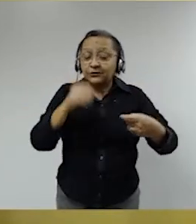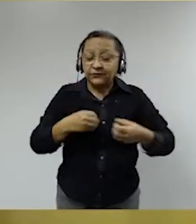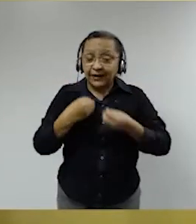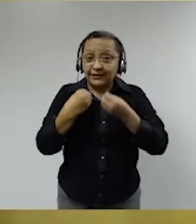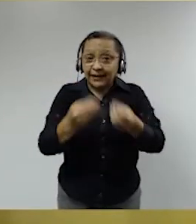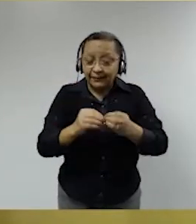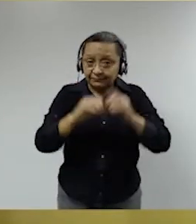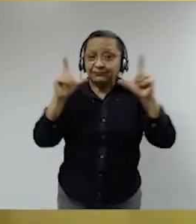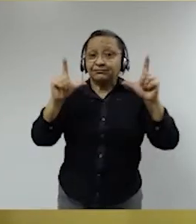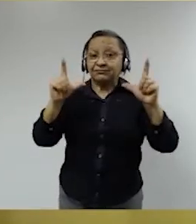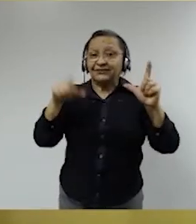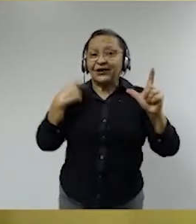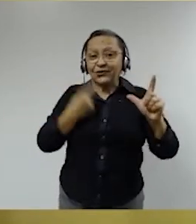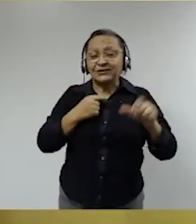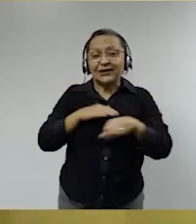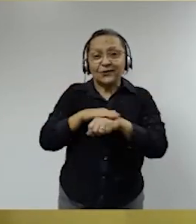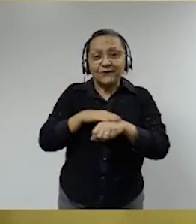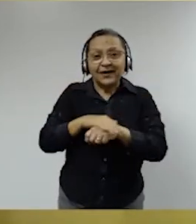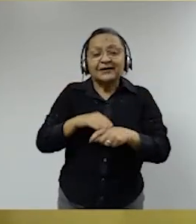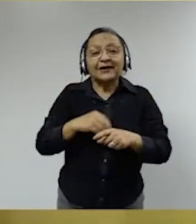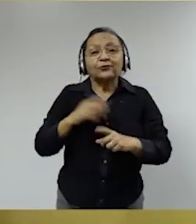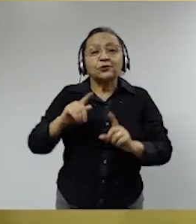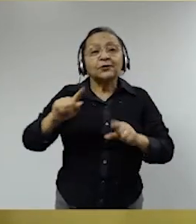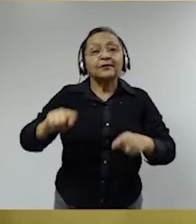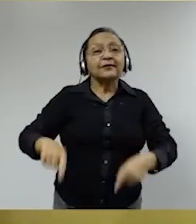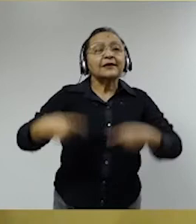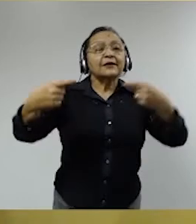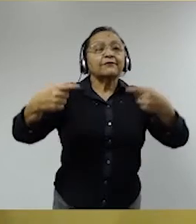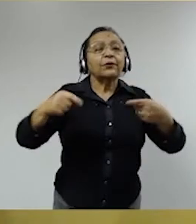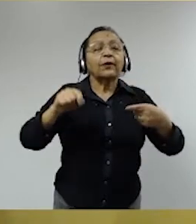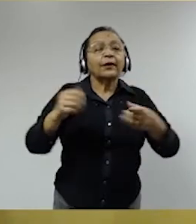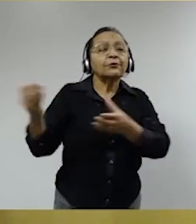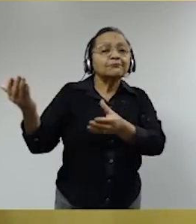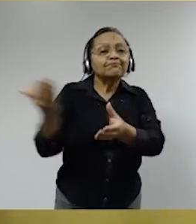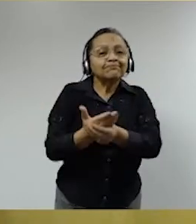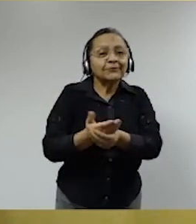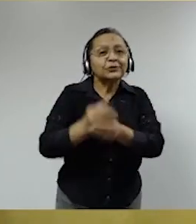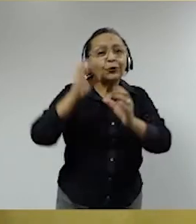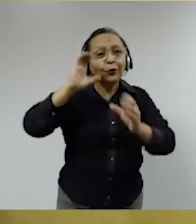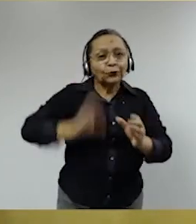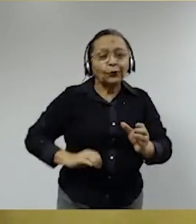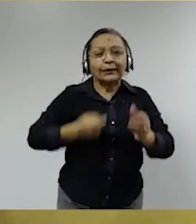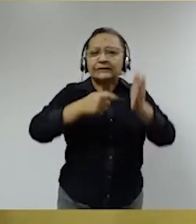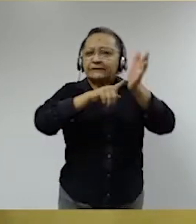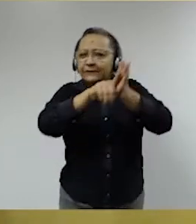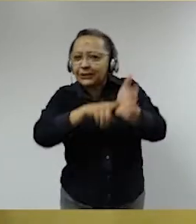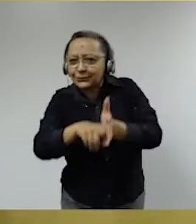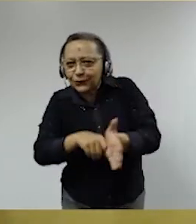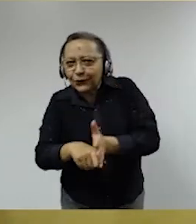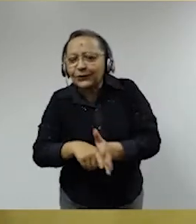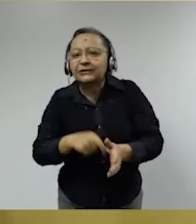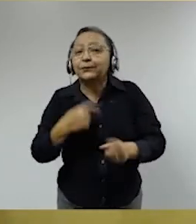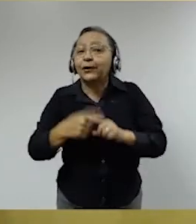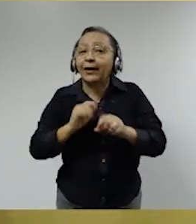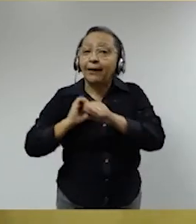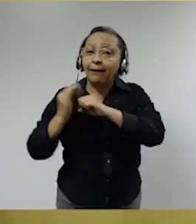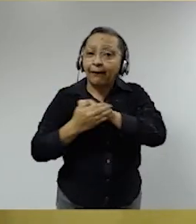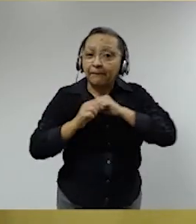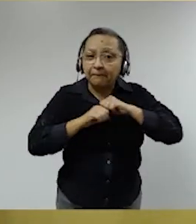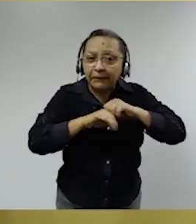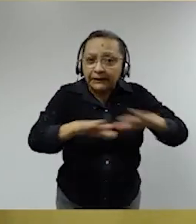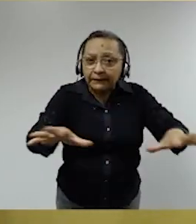nossa conversa, é o nosso desafio em relação aos processos de condutas, as investigações, né? A pandemia